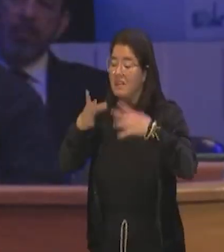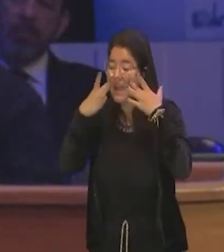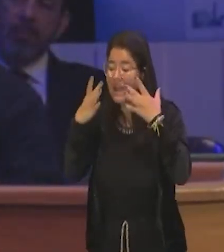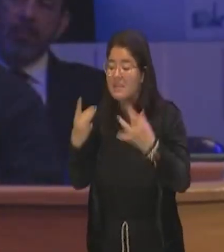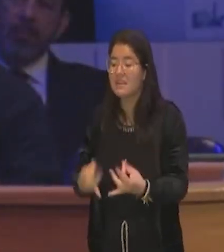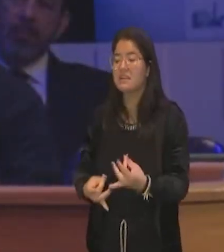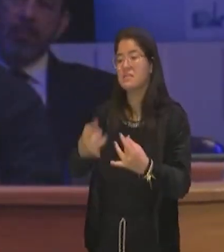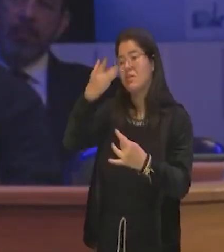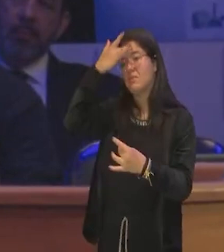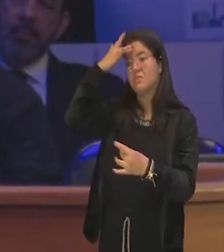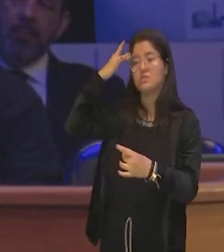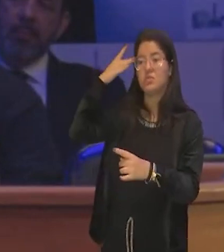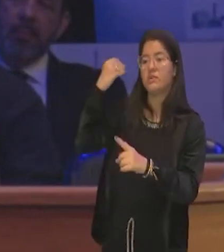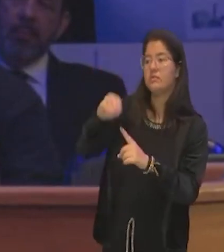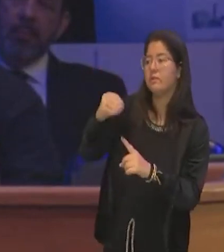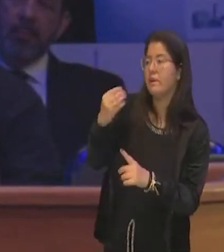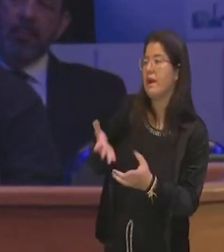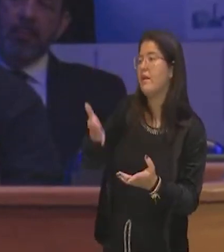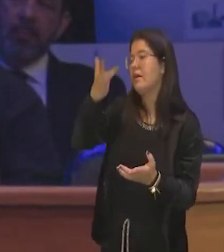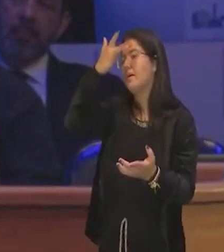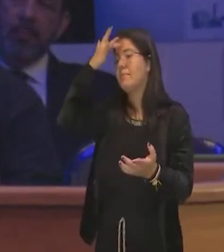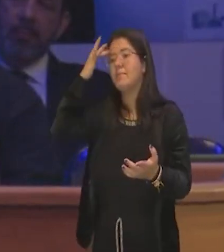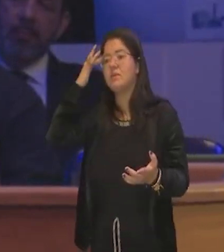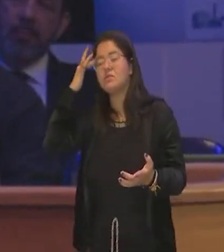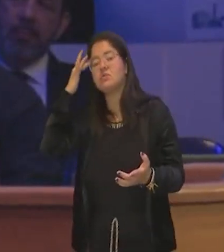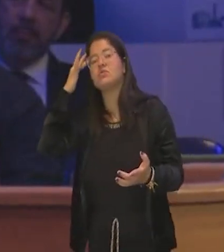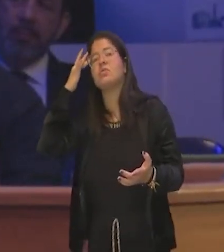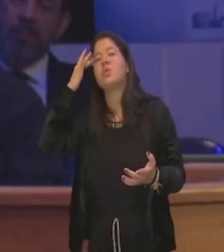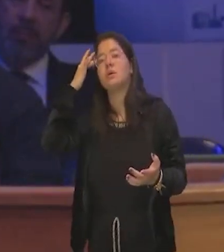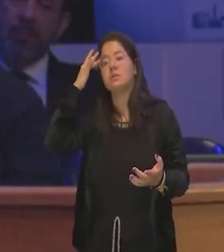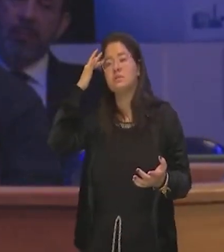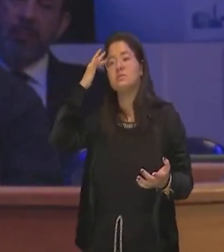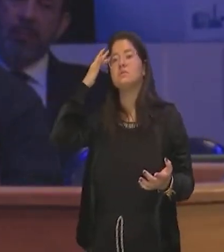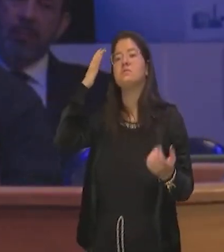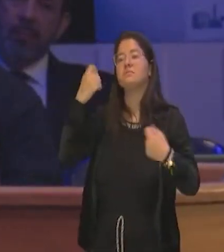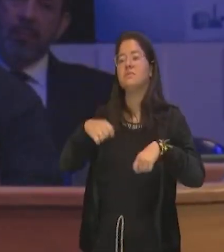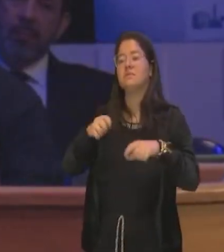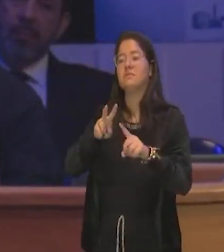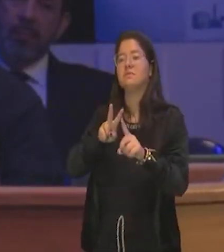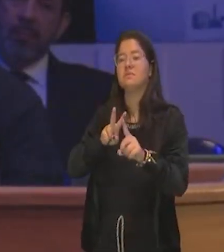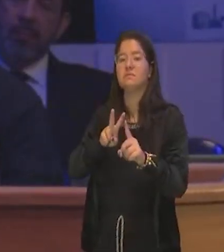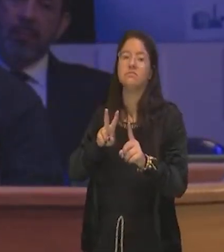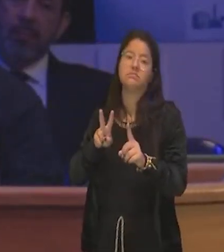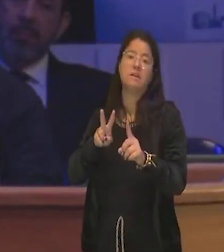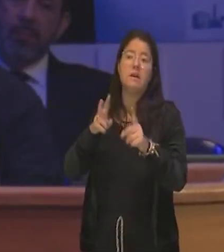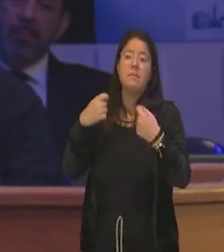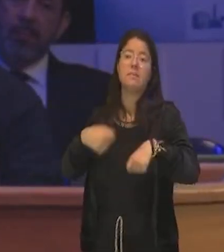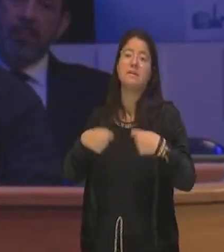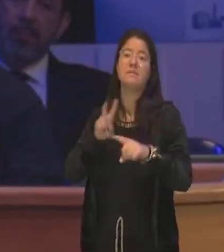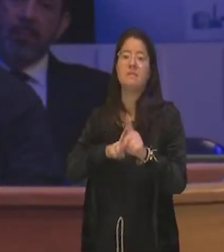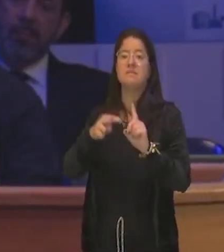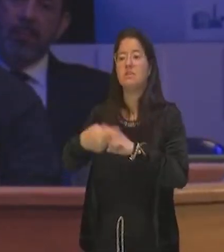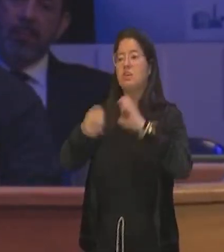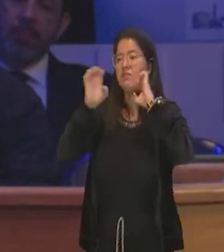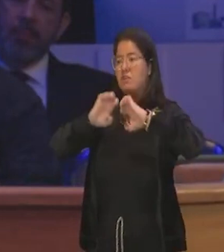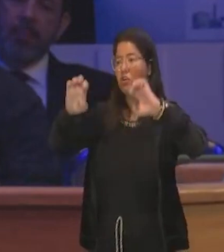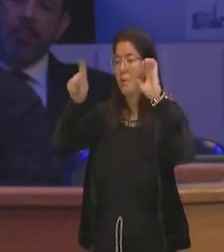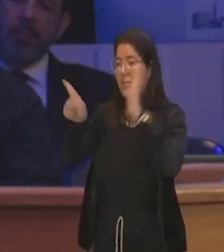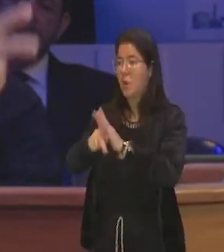redor desta igreja, precisamos caminhar também dentro de uma perspectiva de evangelismo urbano, de ações